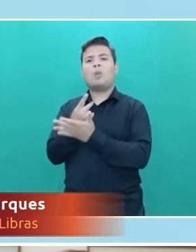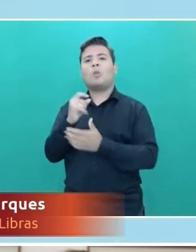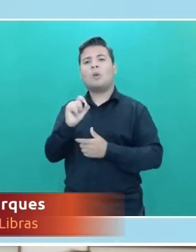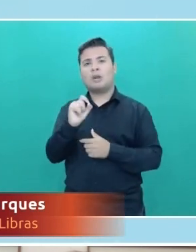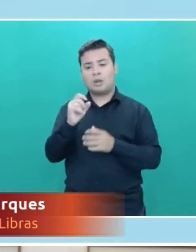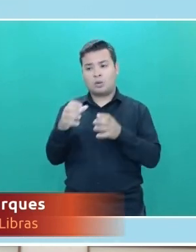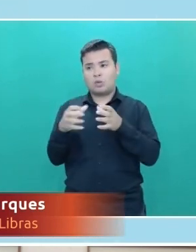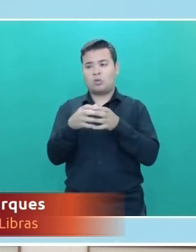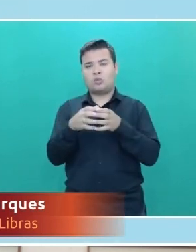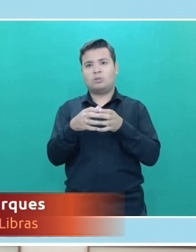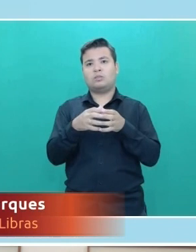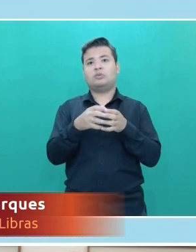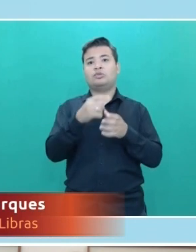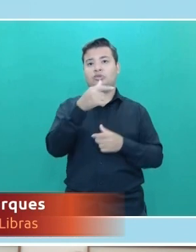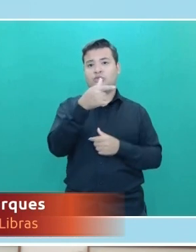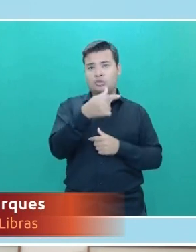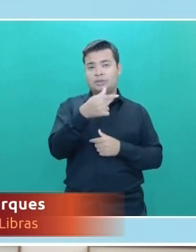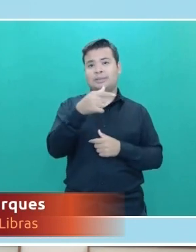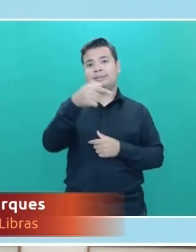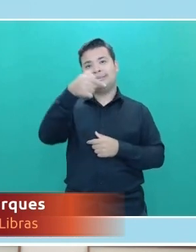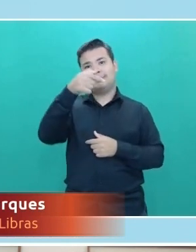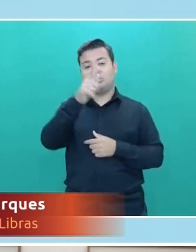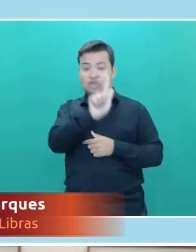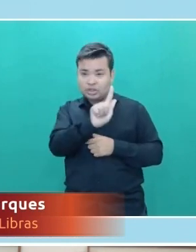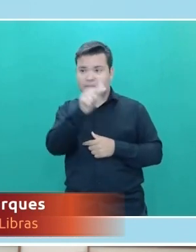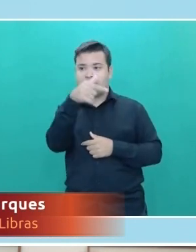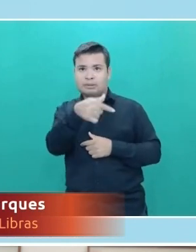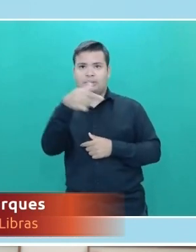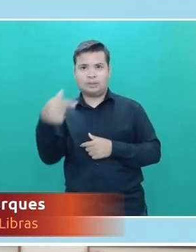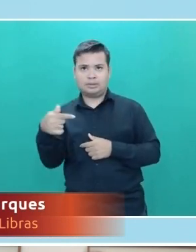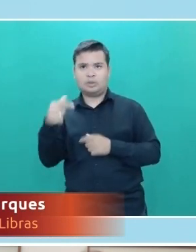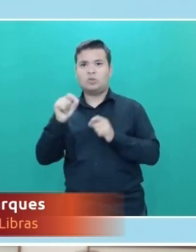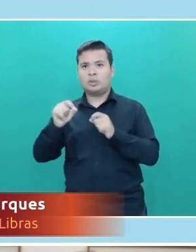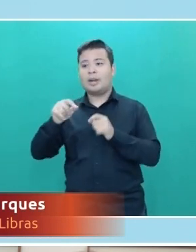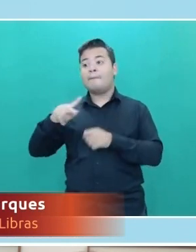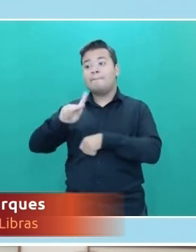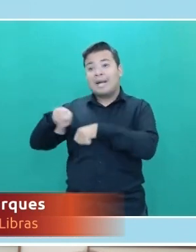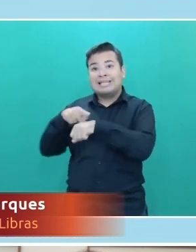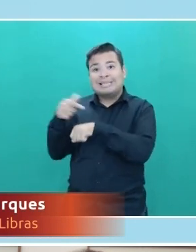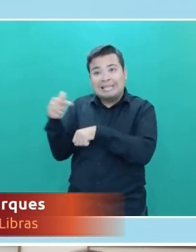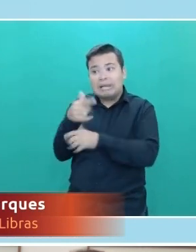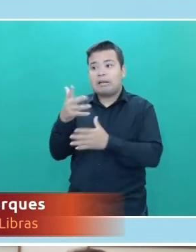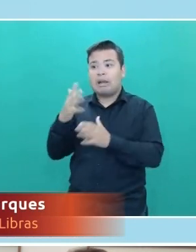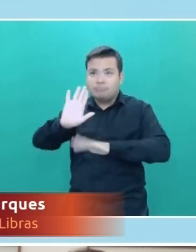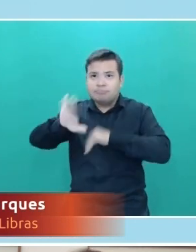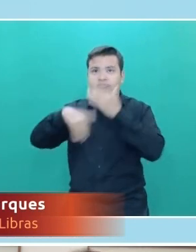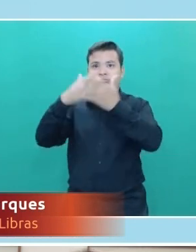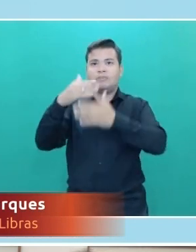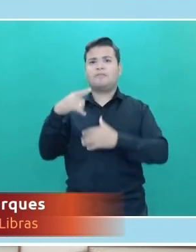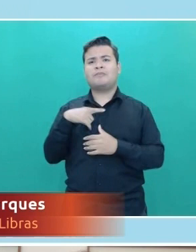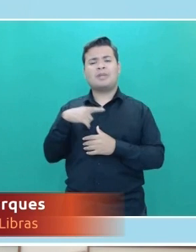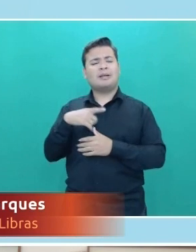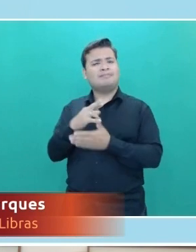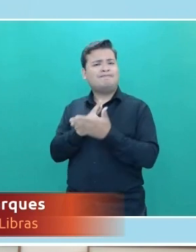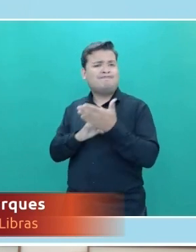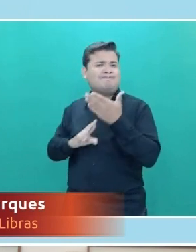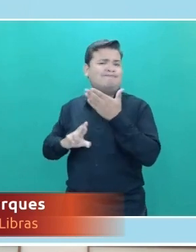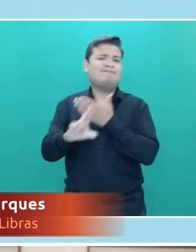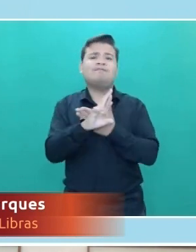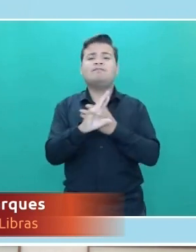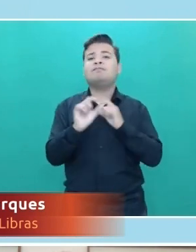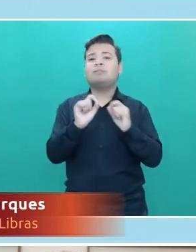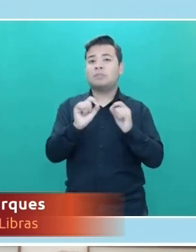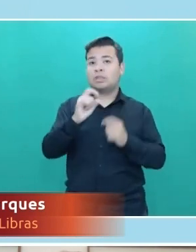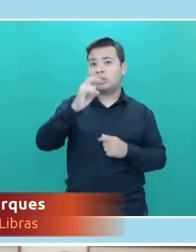dos 77 países buscando desenvolvimento, que começa com uma forte liderança indiana e indonésia, que